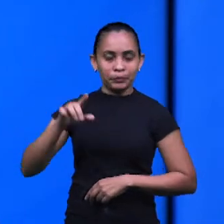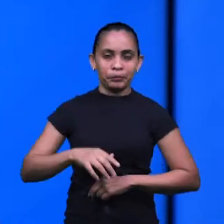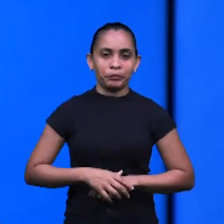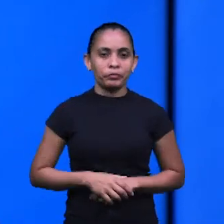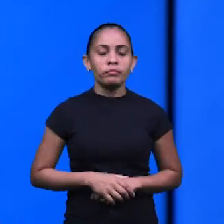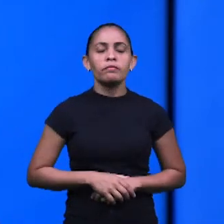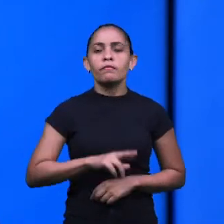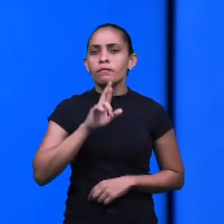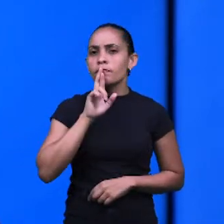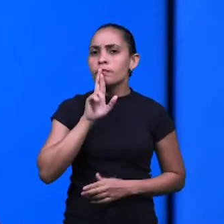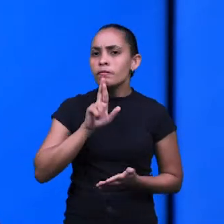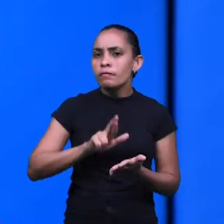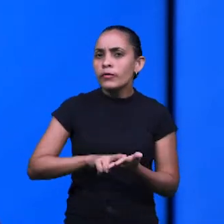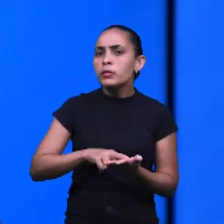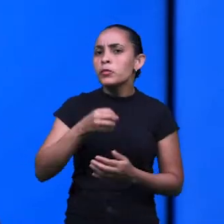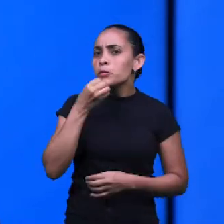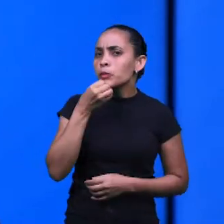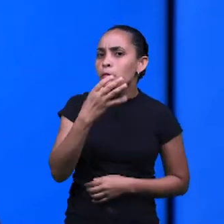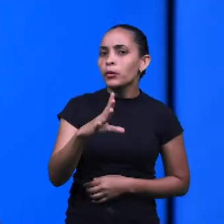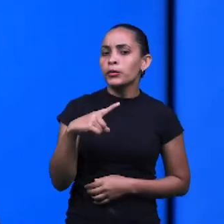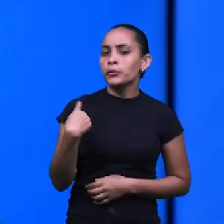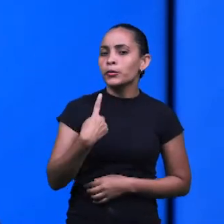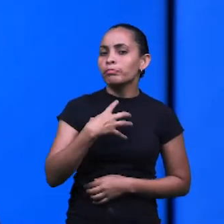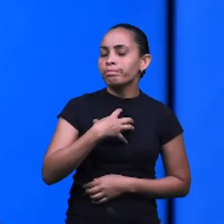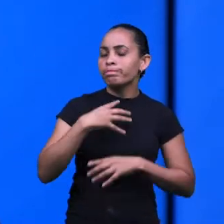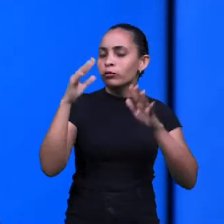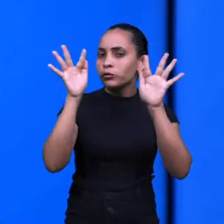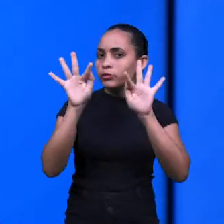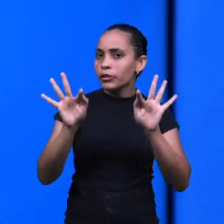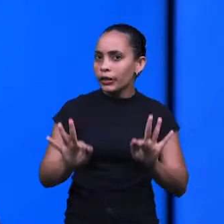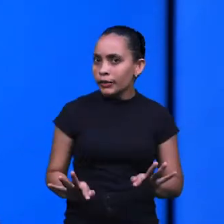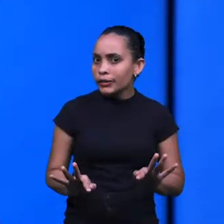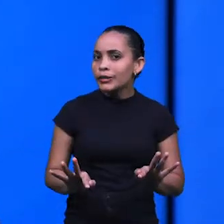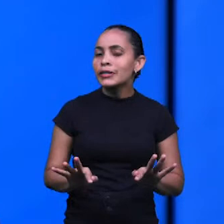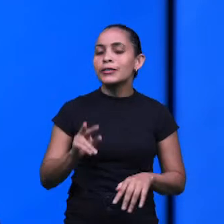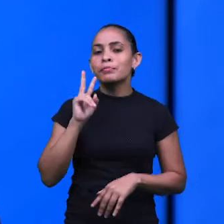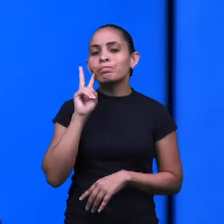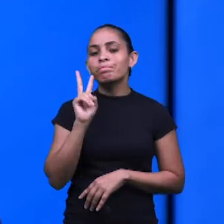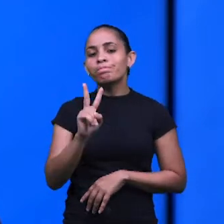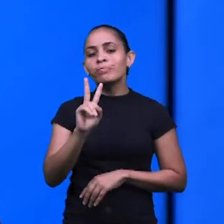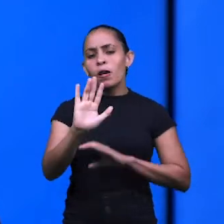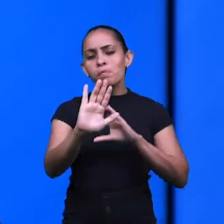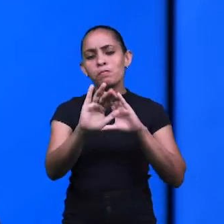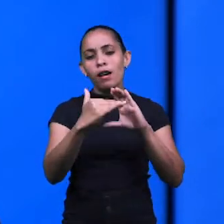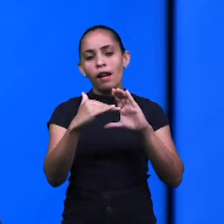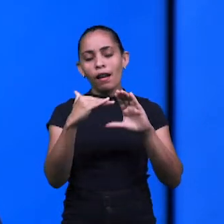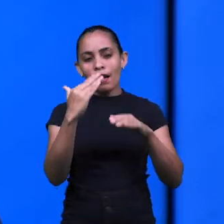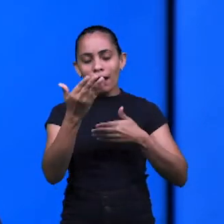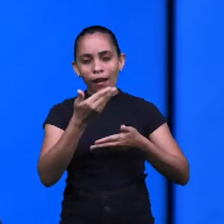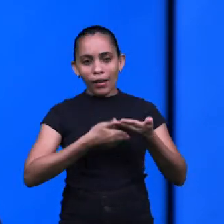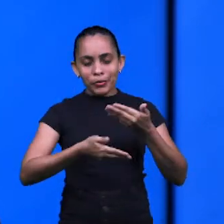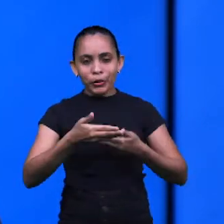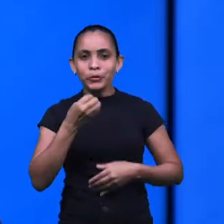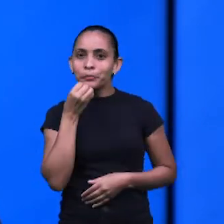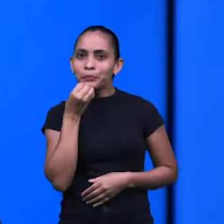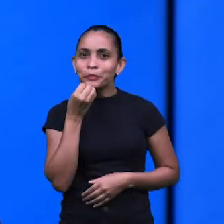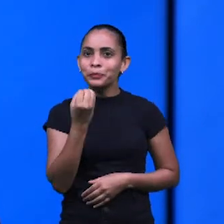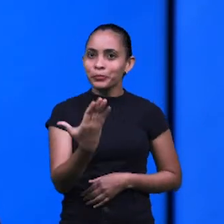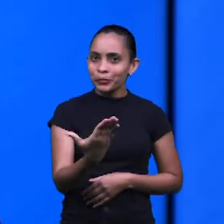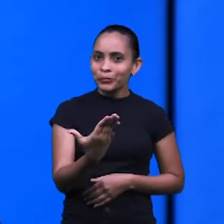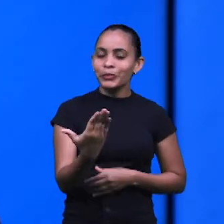resposta da Giovana, e nós ficamos felizes em ouvir as respostas que as nossas